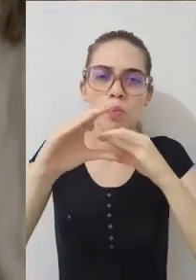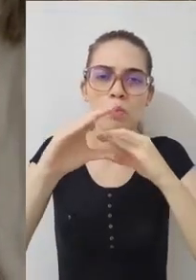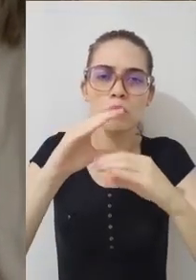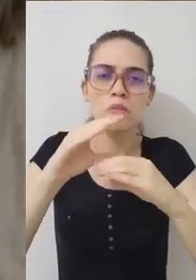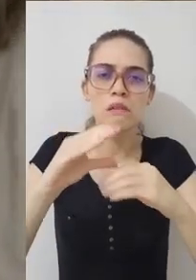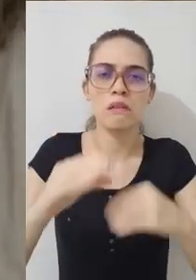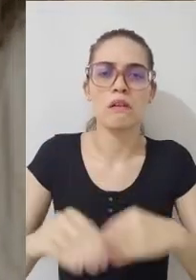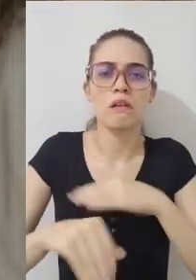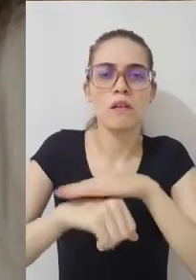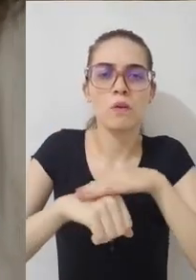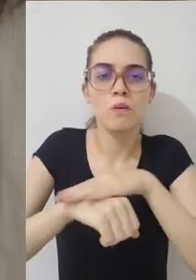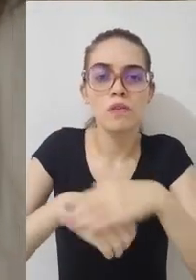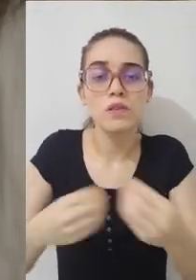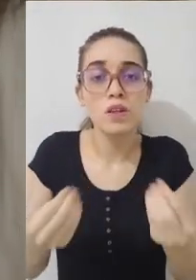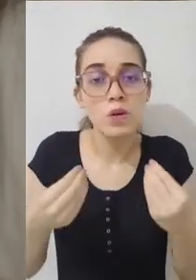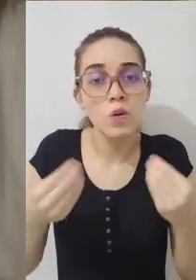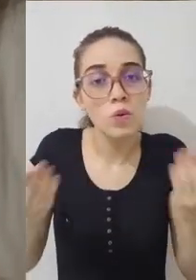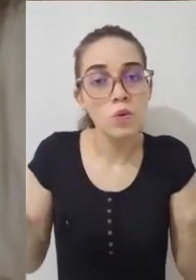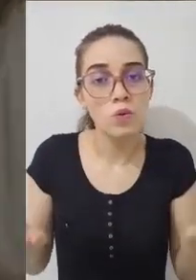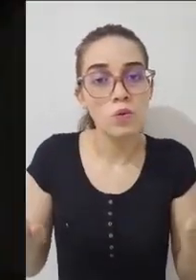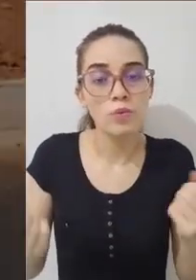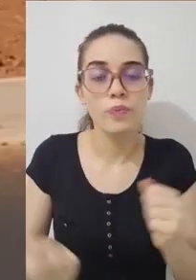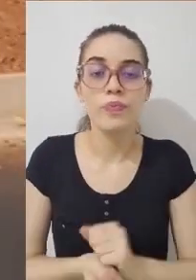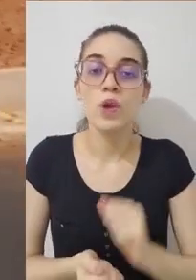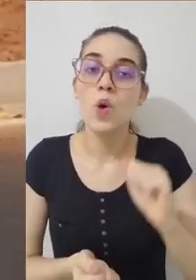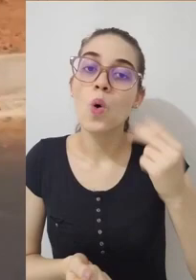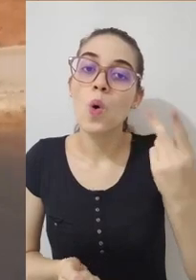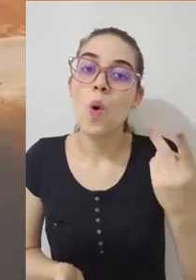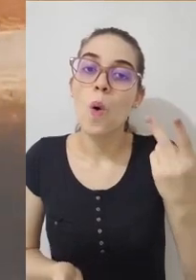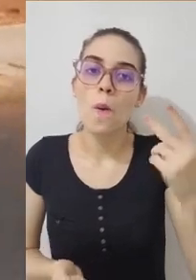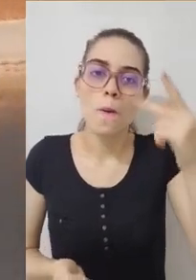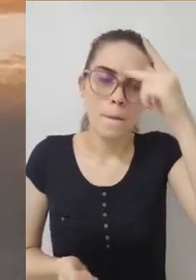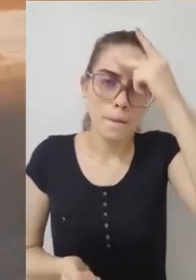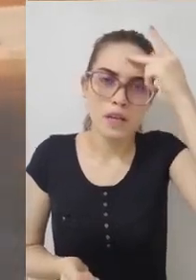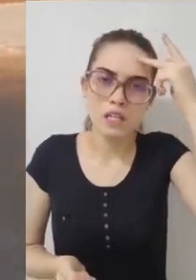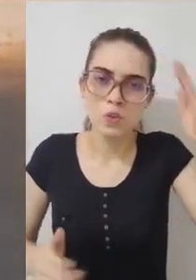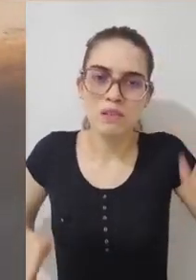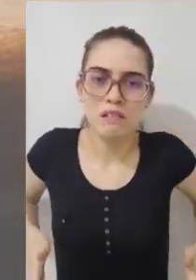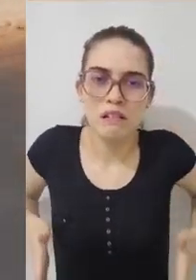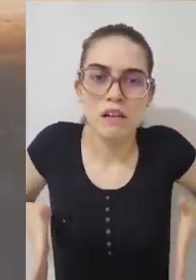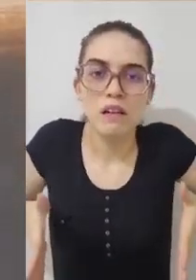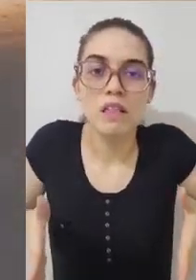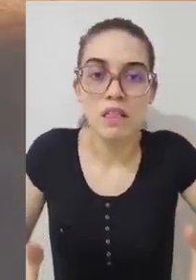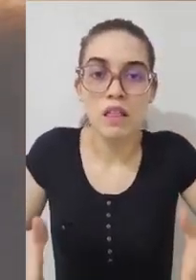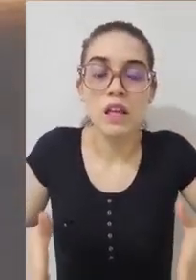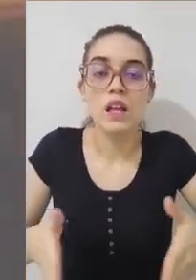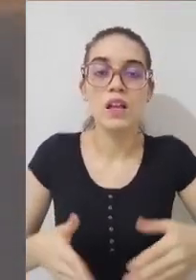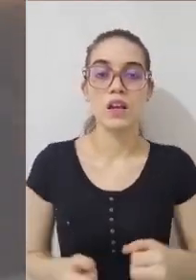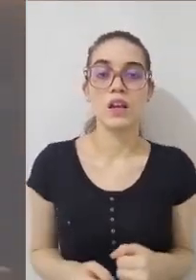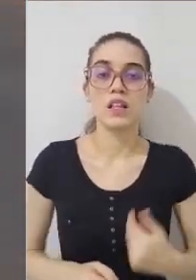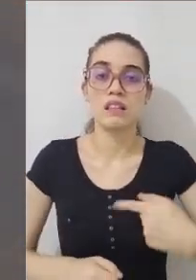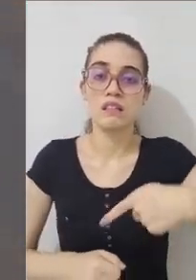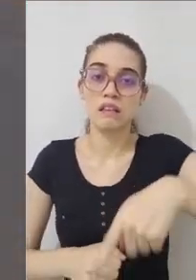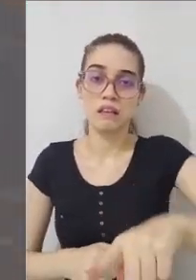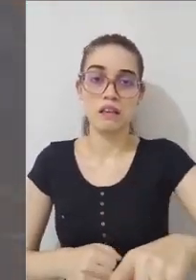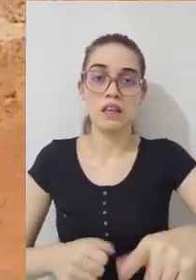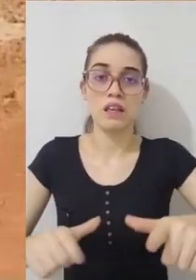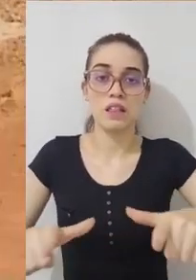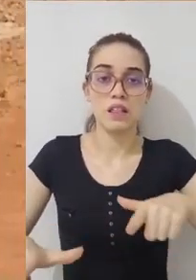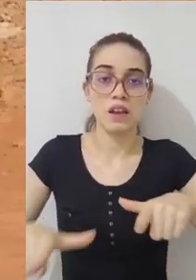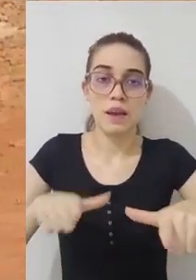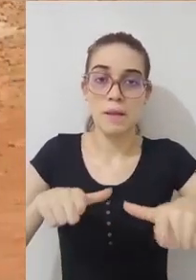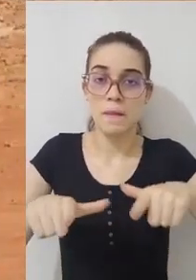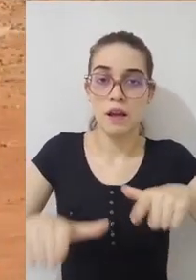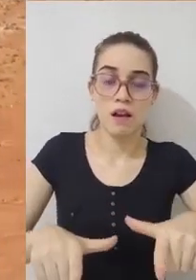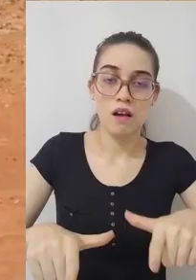se comunicar com as pessoas no dia a dia? Ou então na condição de um cadeirante. Como seria realizar o trajeto que você faz no seu cotidiano